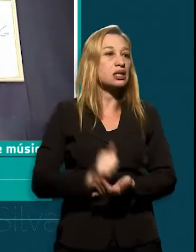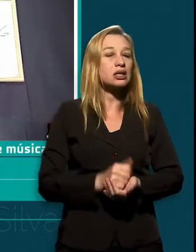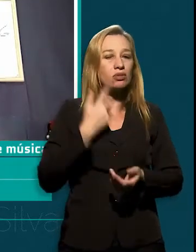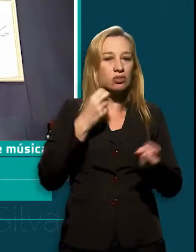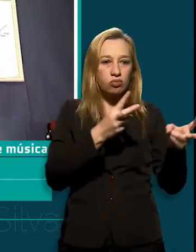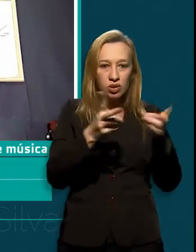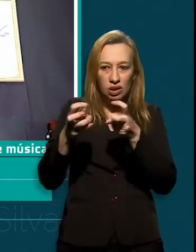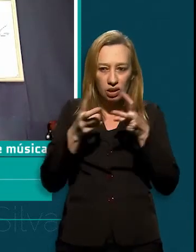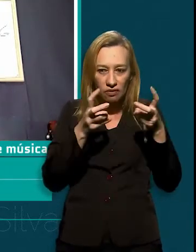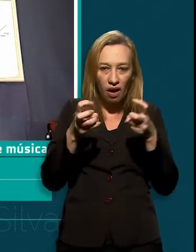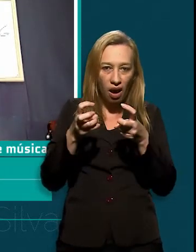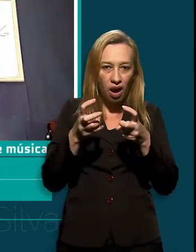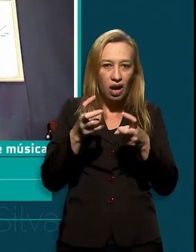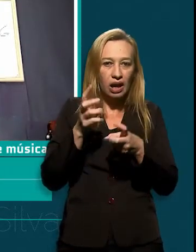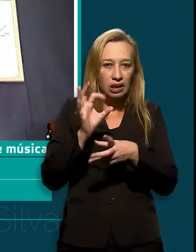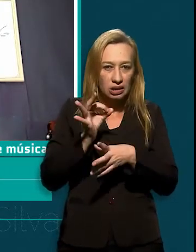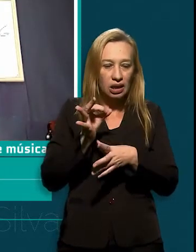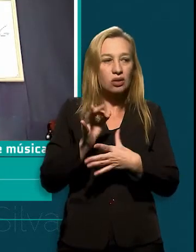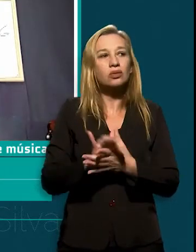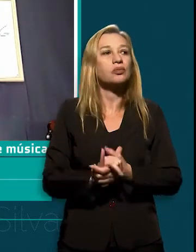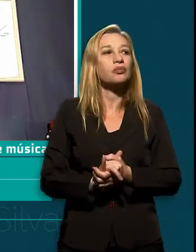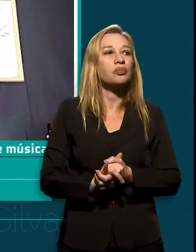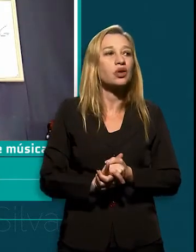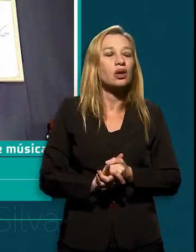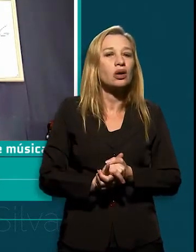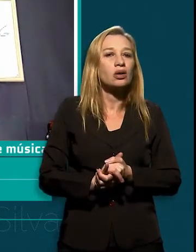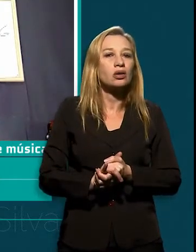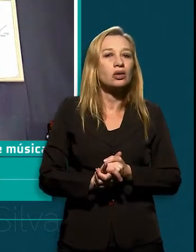analisar friamente, porcamente falando,